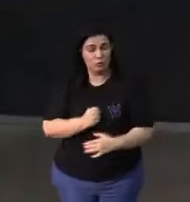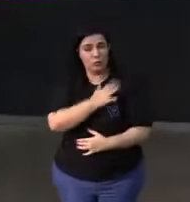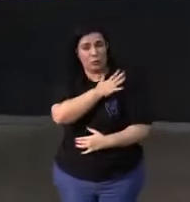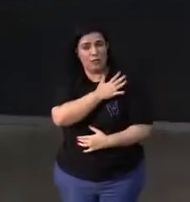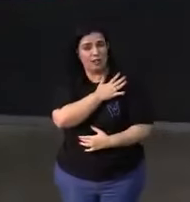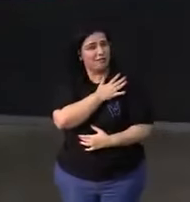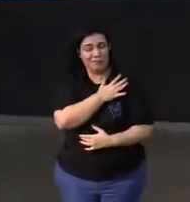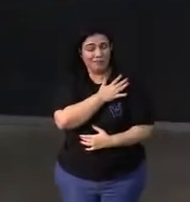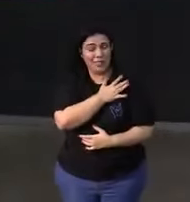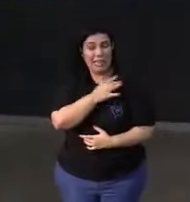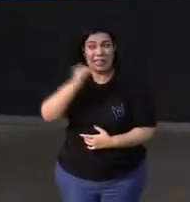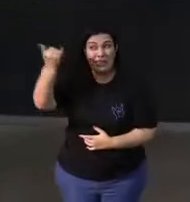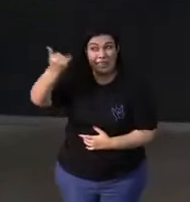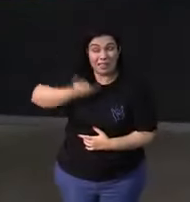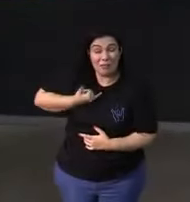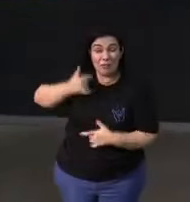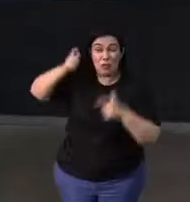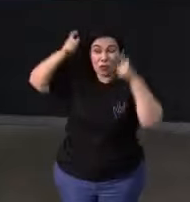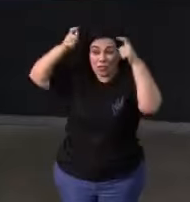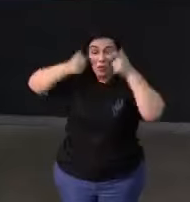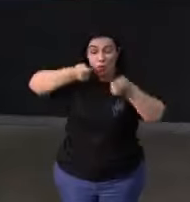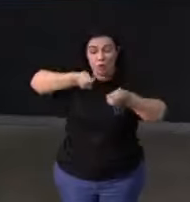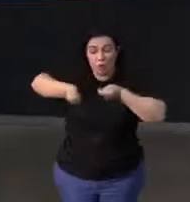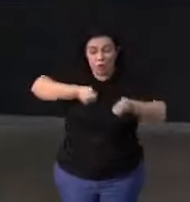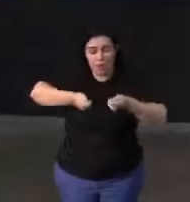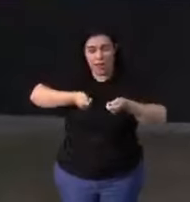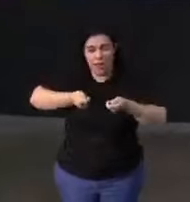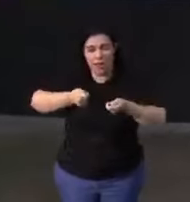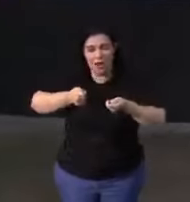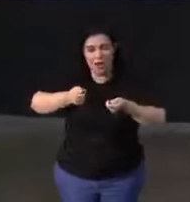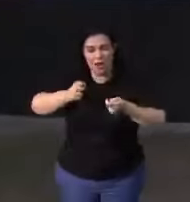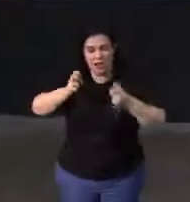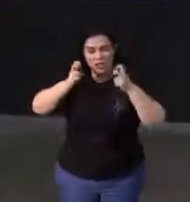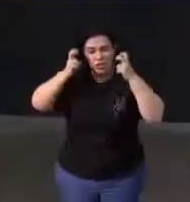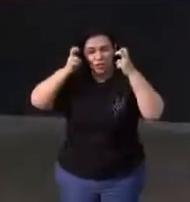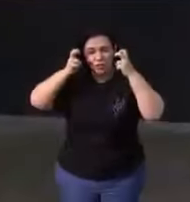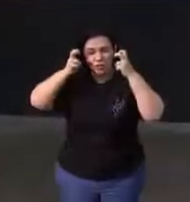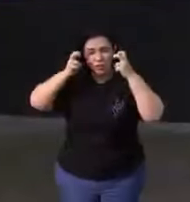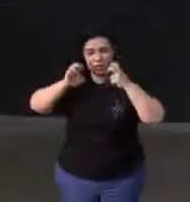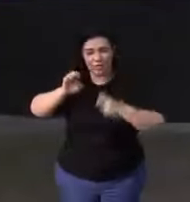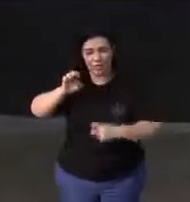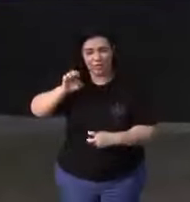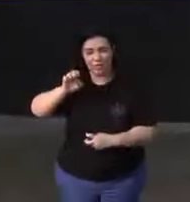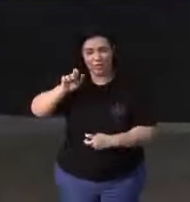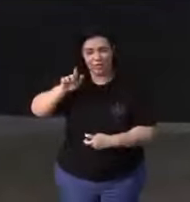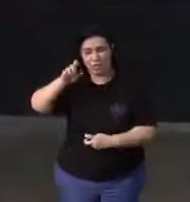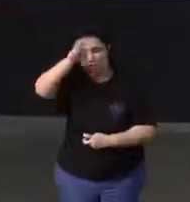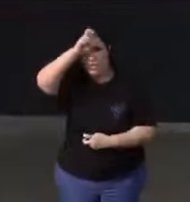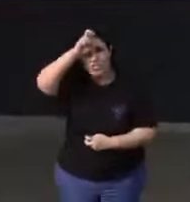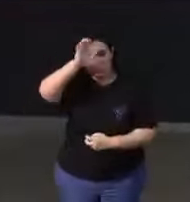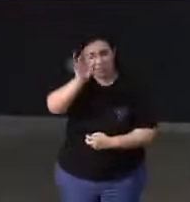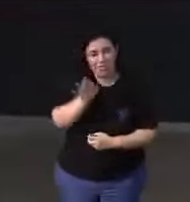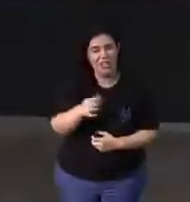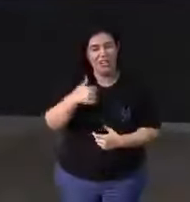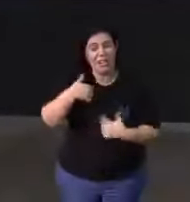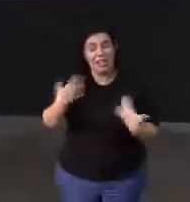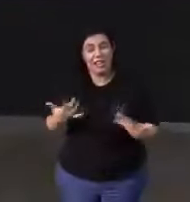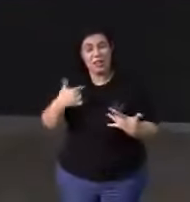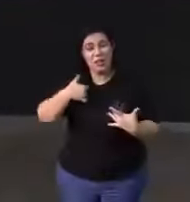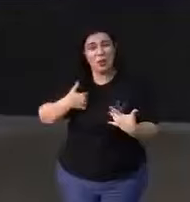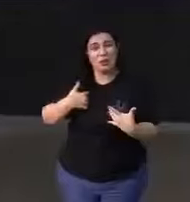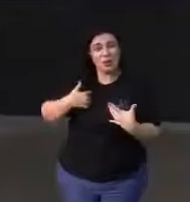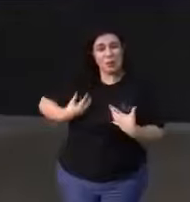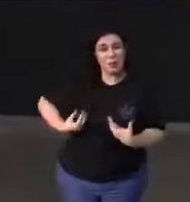soldado. Deus me chamou para ser governante do Egito, e olha eu aqui na prisão. Deus me chamou para ser governante, e olha eu aqui